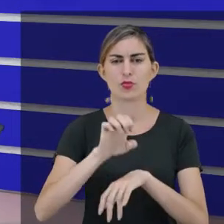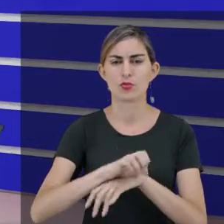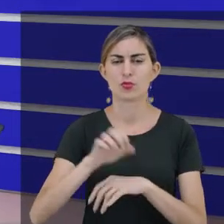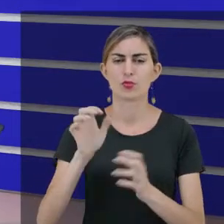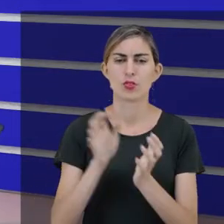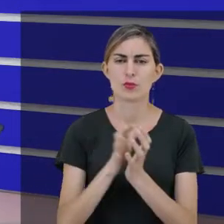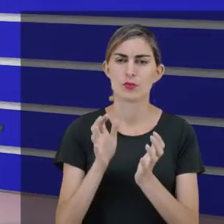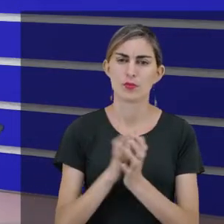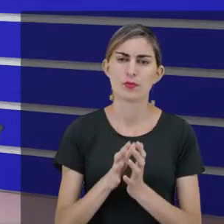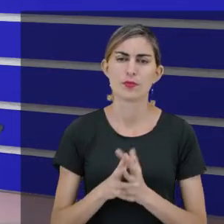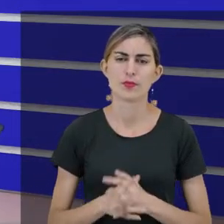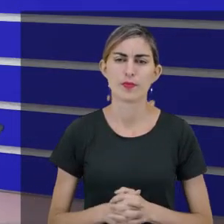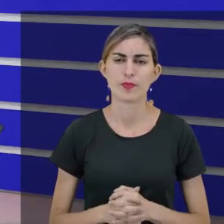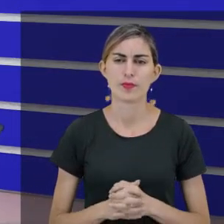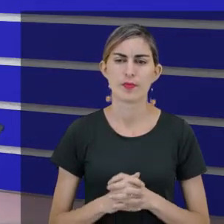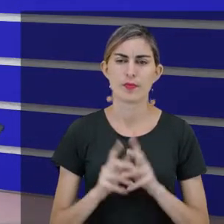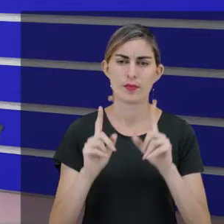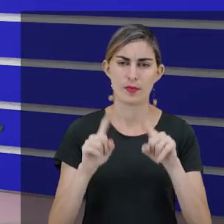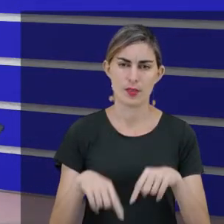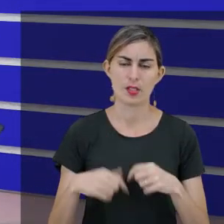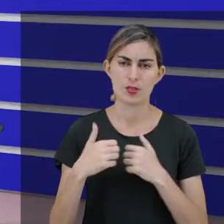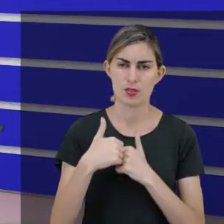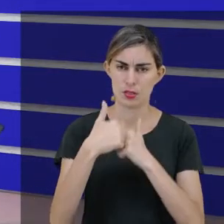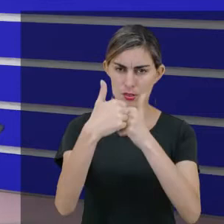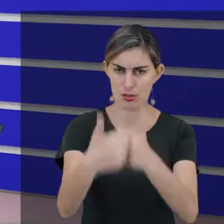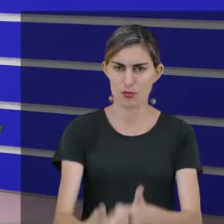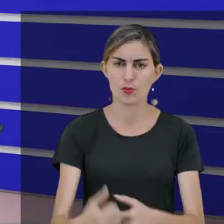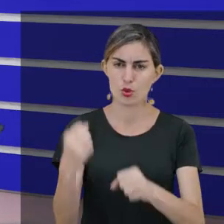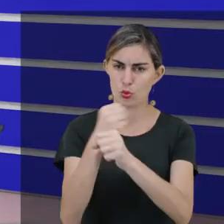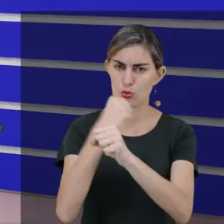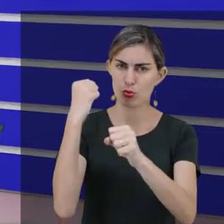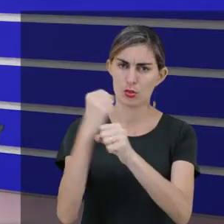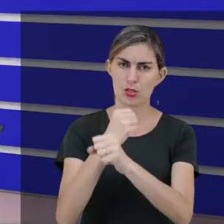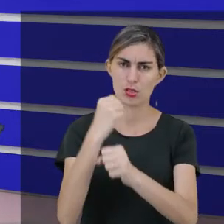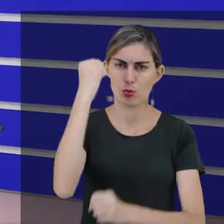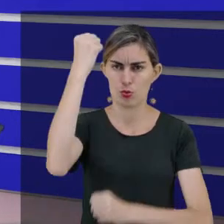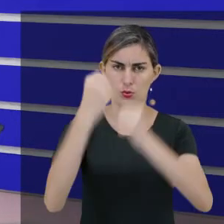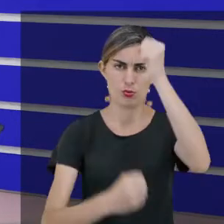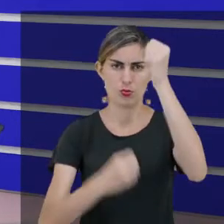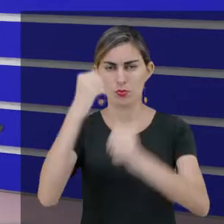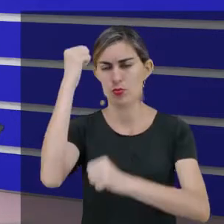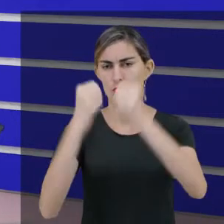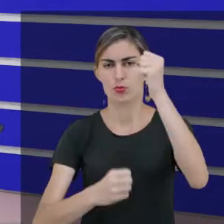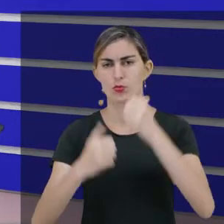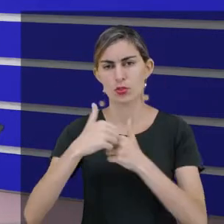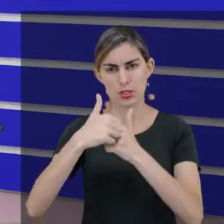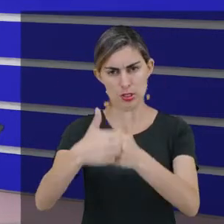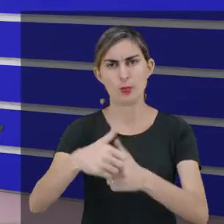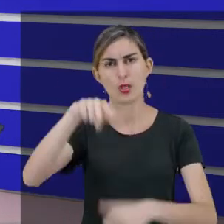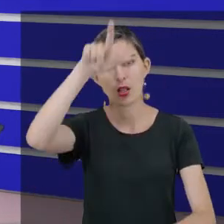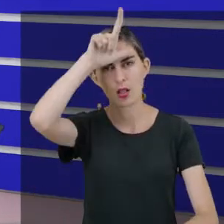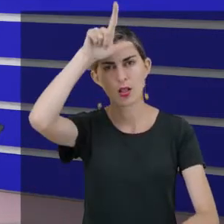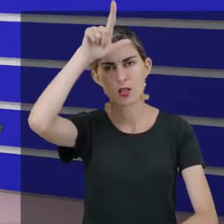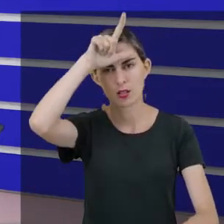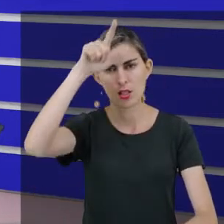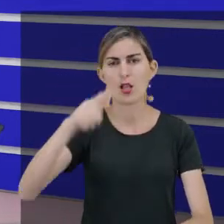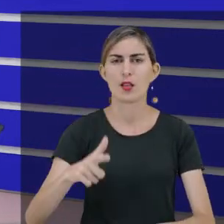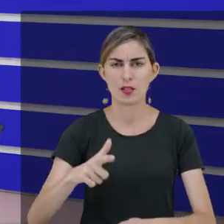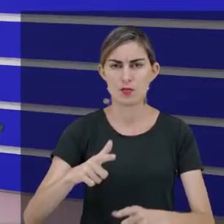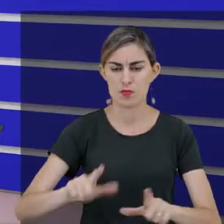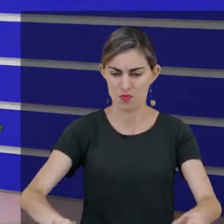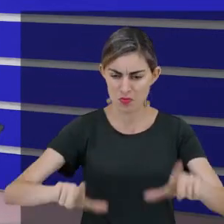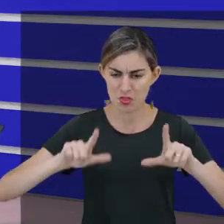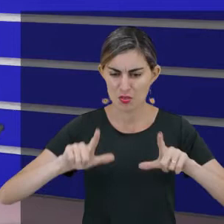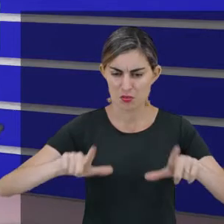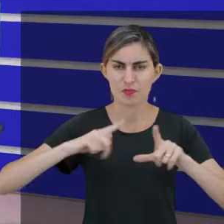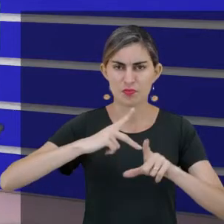Pernambuco. O segmento da construção e da indústria, professor, ele é um segmento que ele lidera, sabe, o ranking aí de certificações.